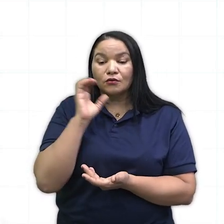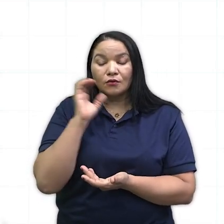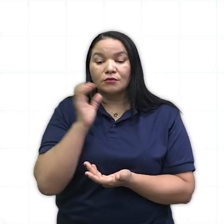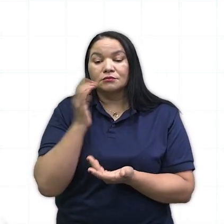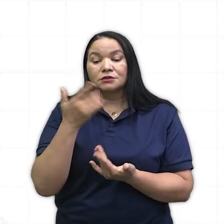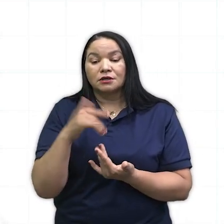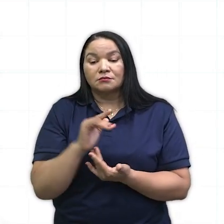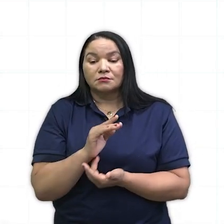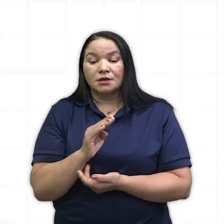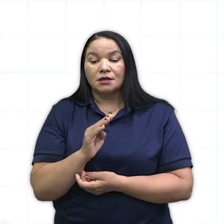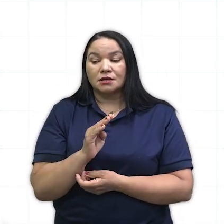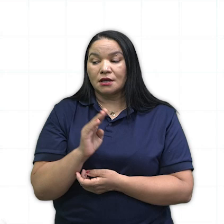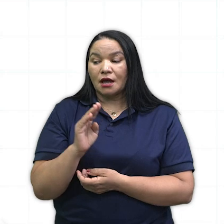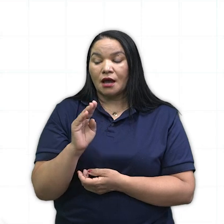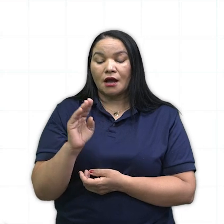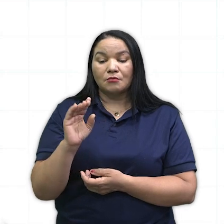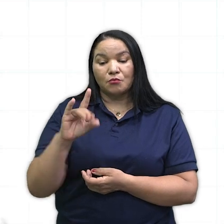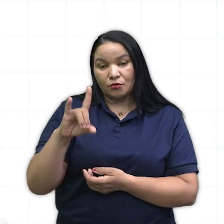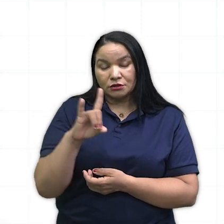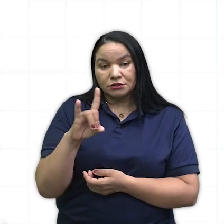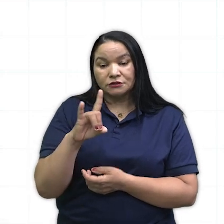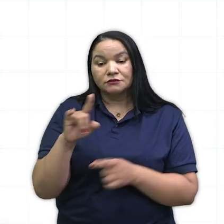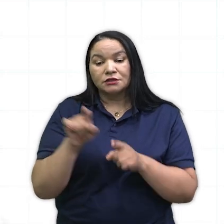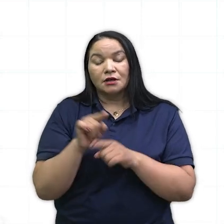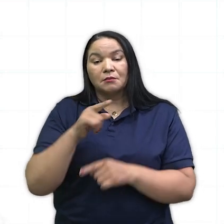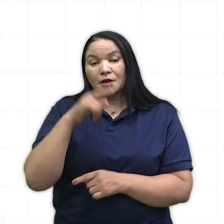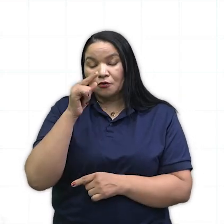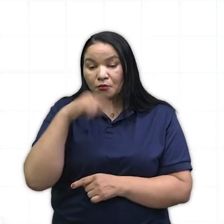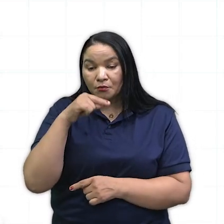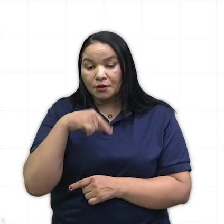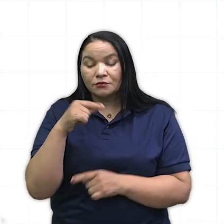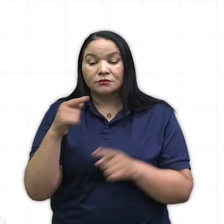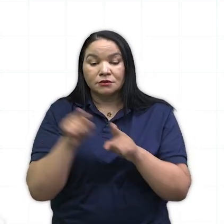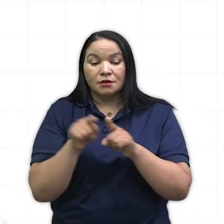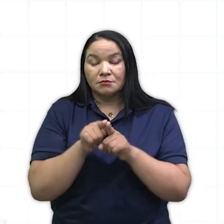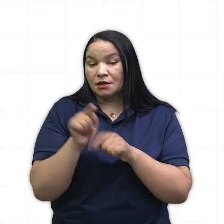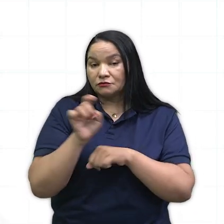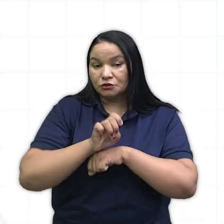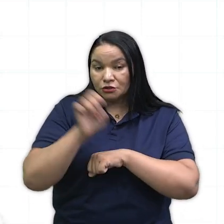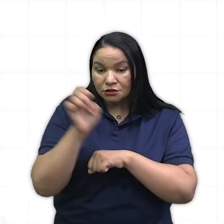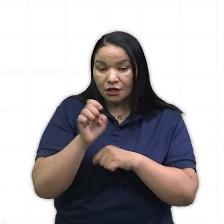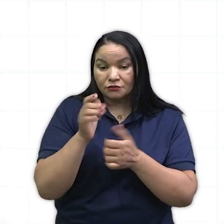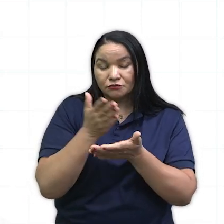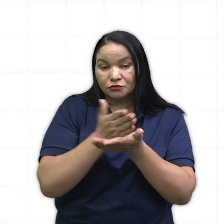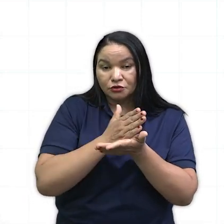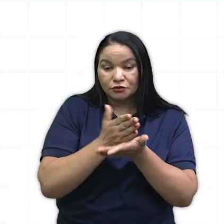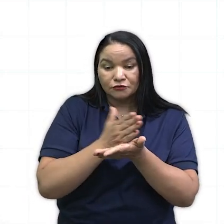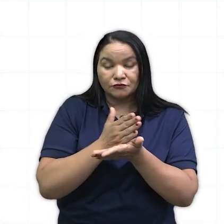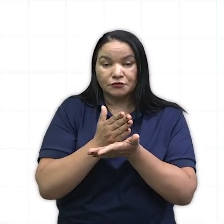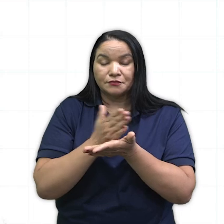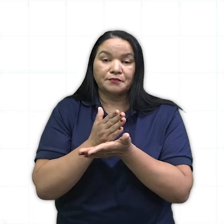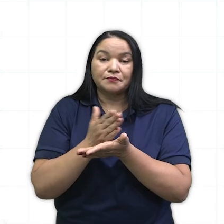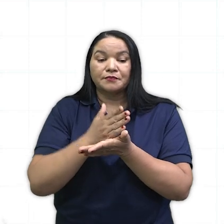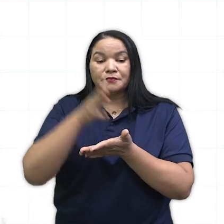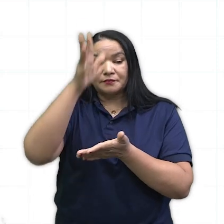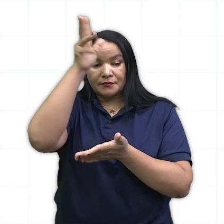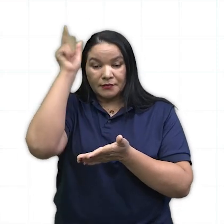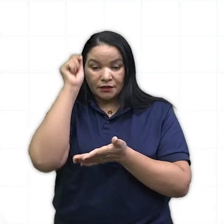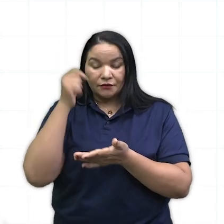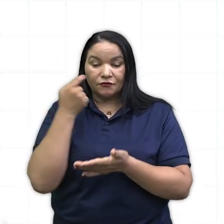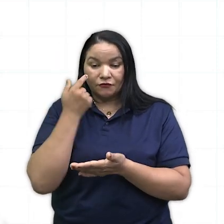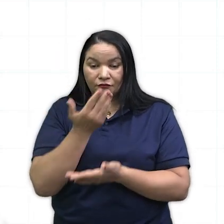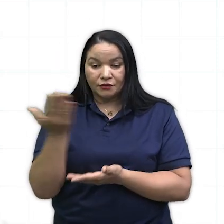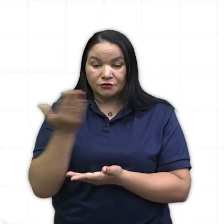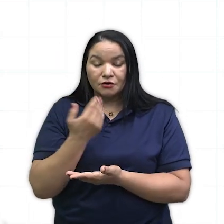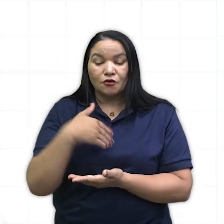Bolívia, temos também o Peru, certo? E temos também os estados que fazem divisa ali com o estado do Amazonas. É o caso do